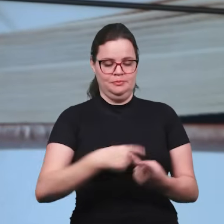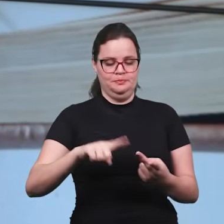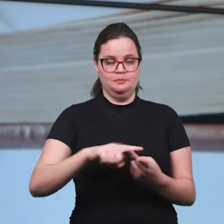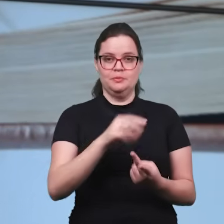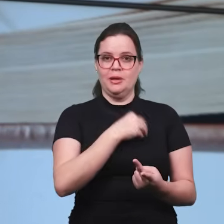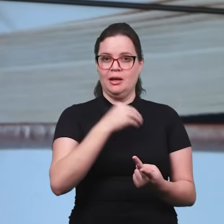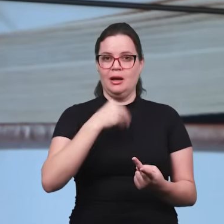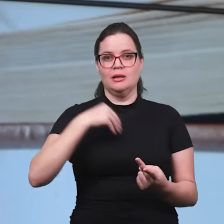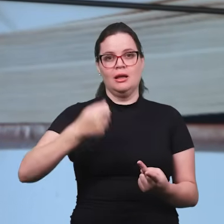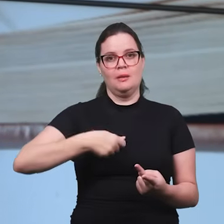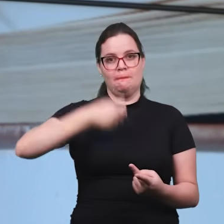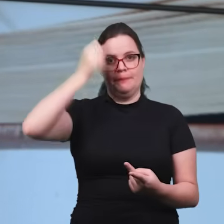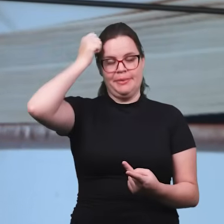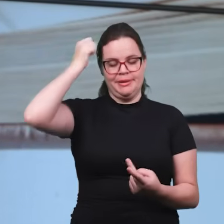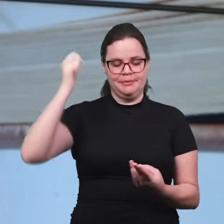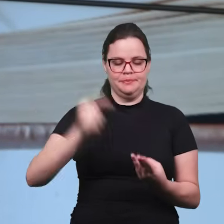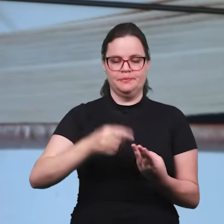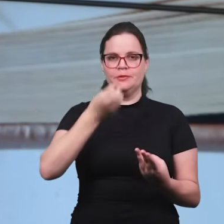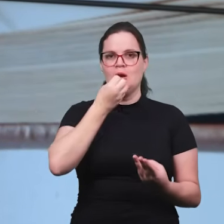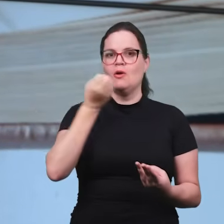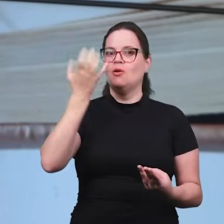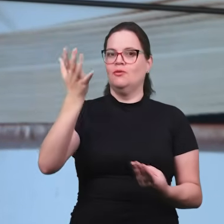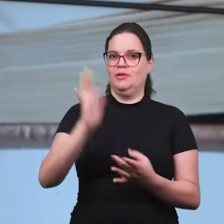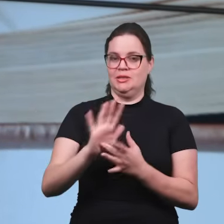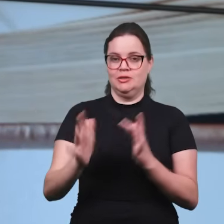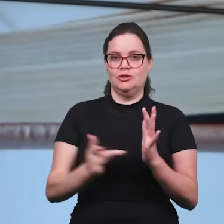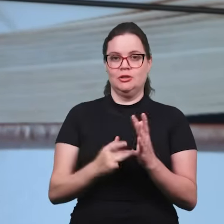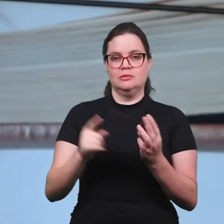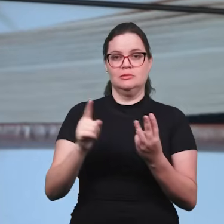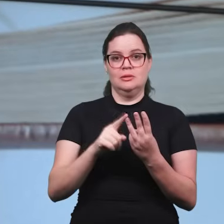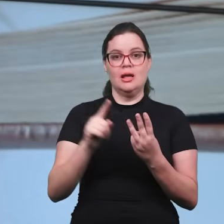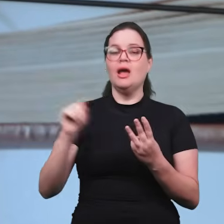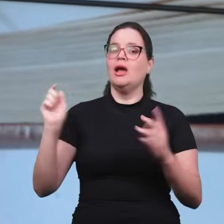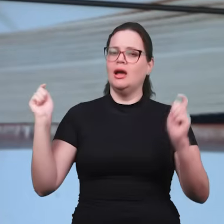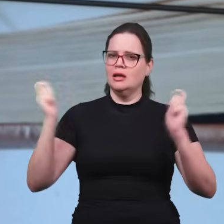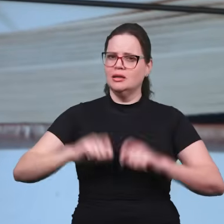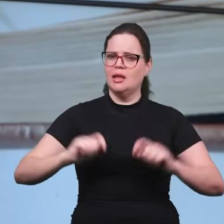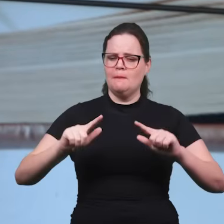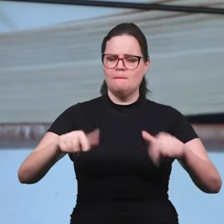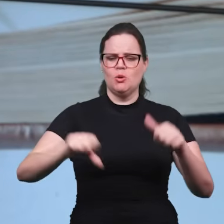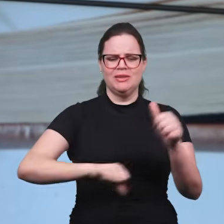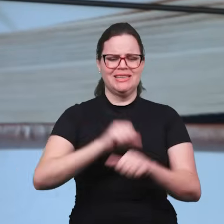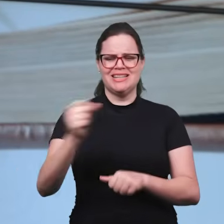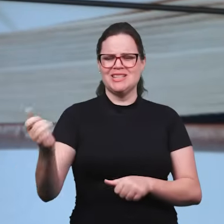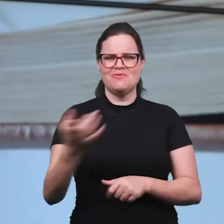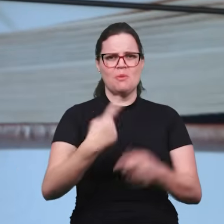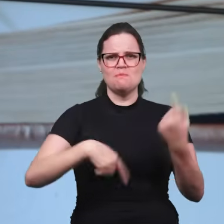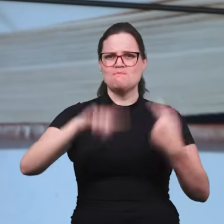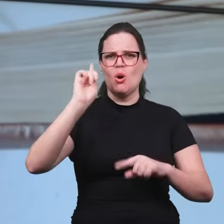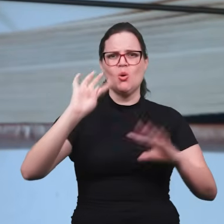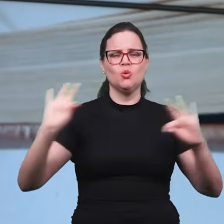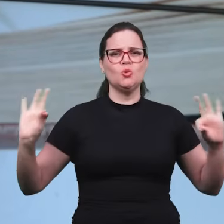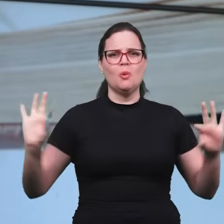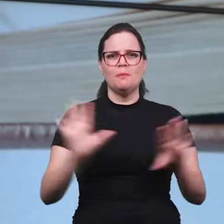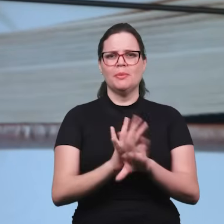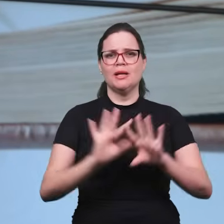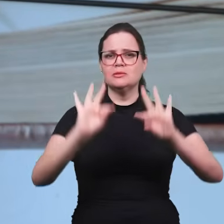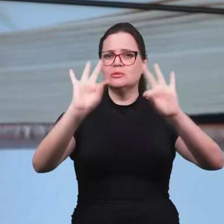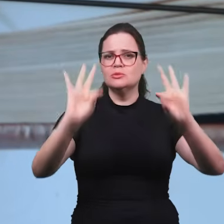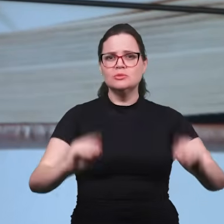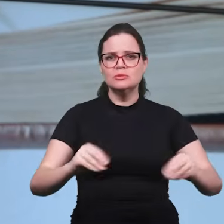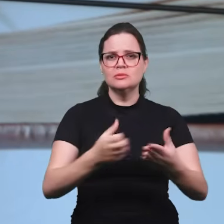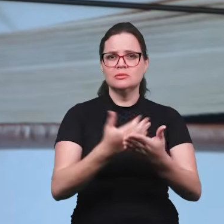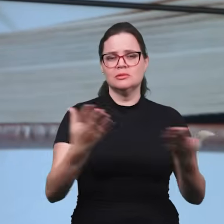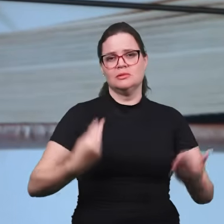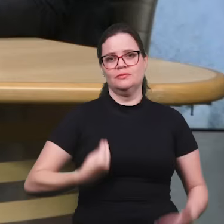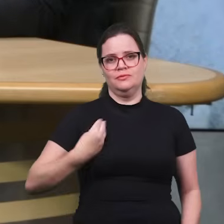arrepender e confessar, Jesus pode transformar absolutamente tudo, te dar uma nova vida, um novo